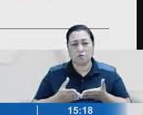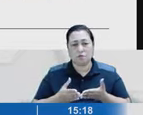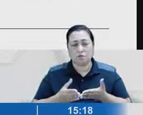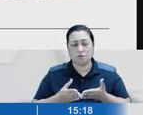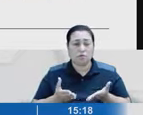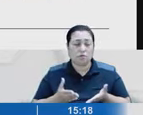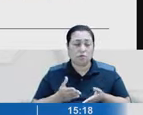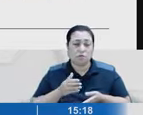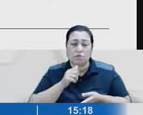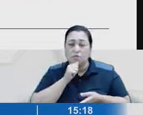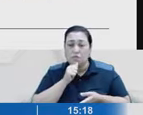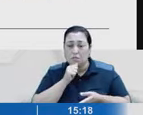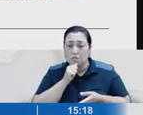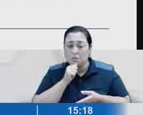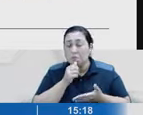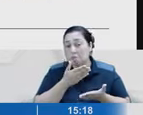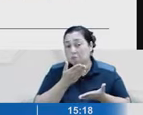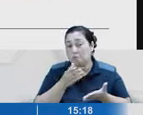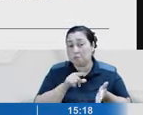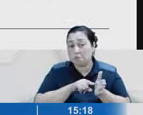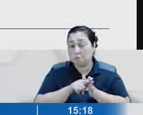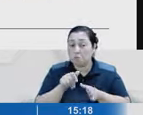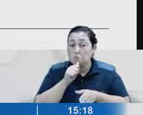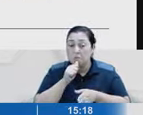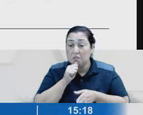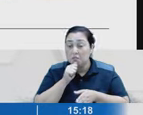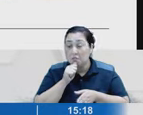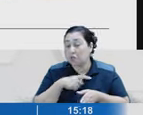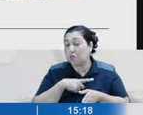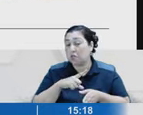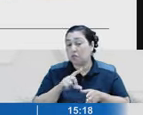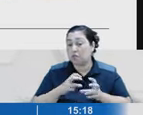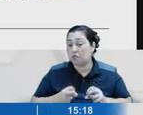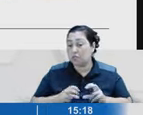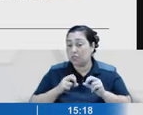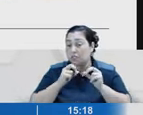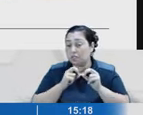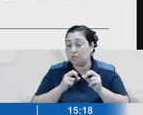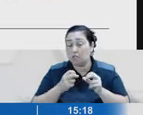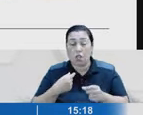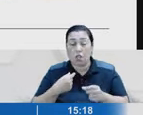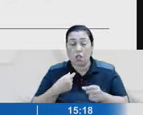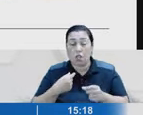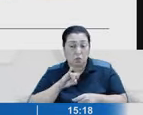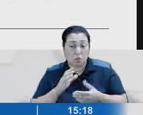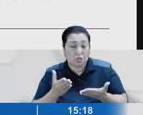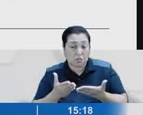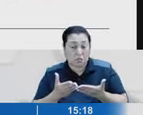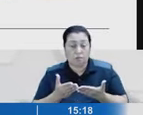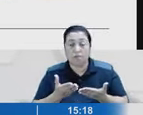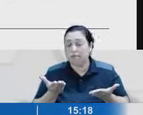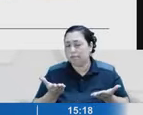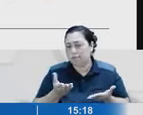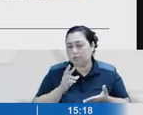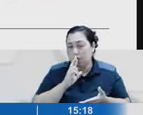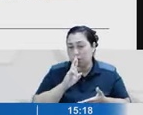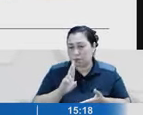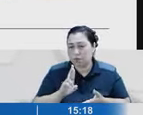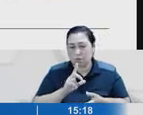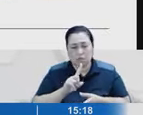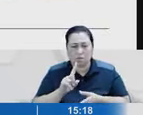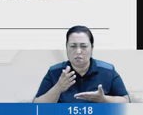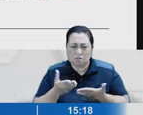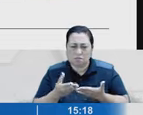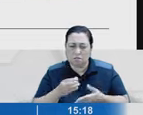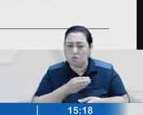aos 80 anos, eu vou ter câncer? Não, não existe um caráter familiar mais. O caráter familiar é antes dos 45